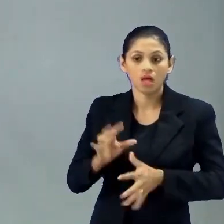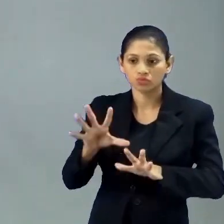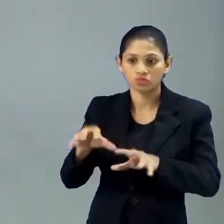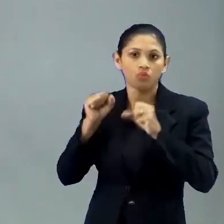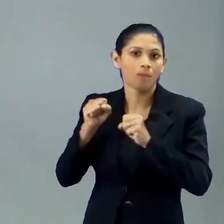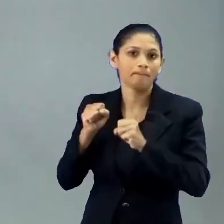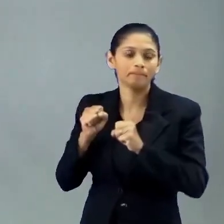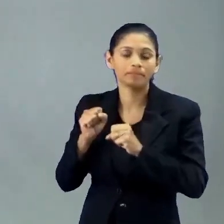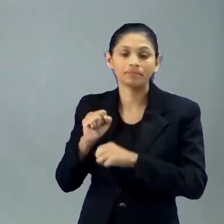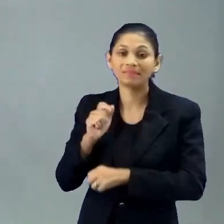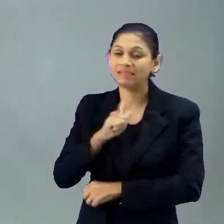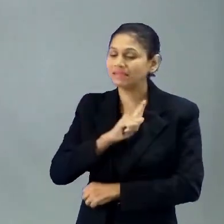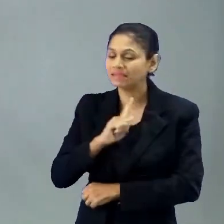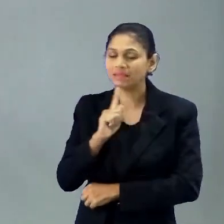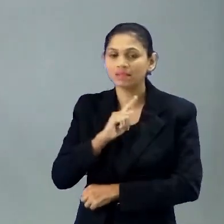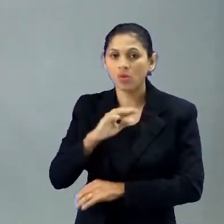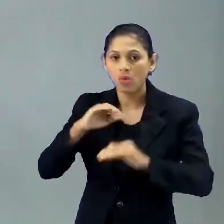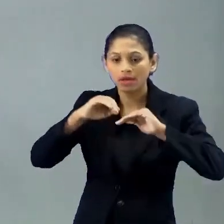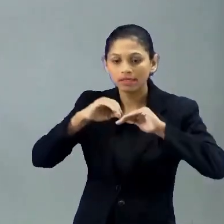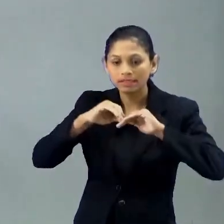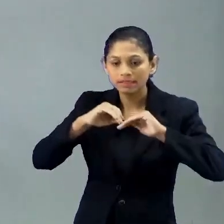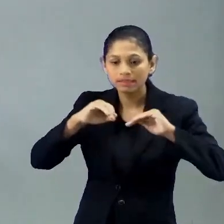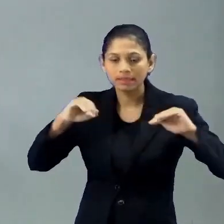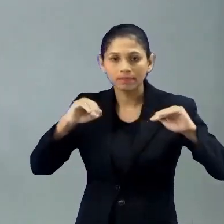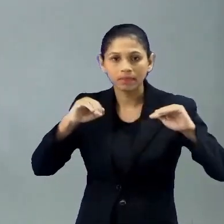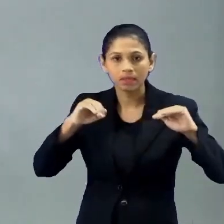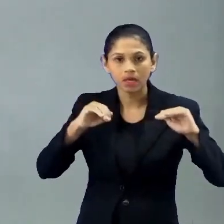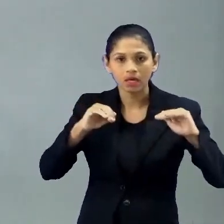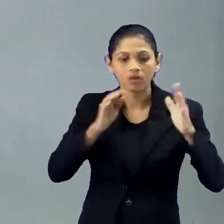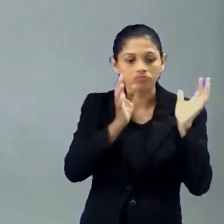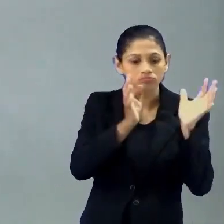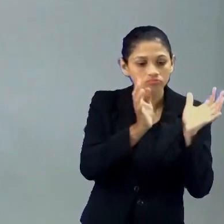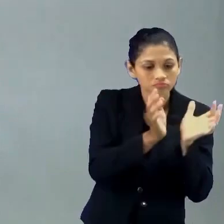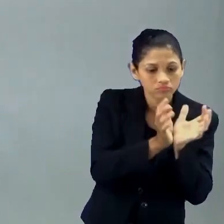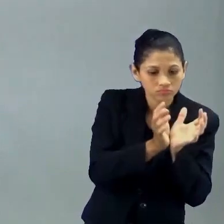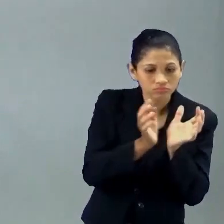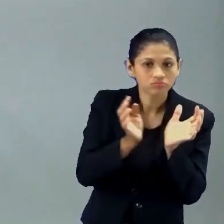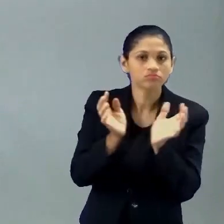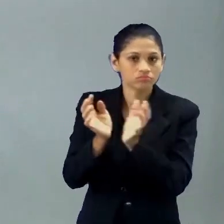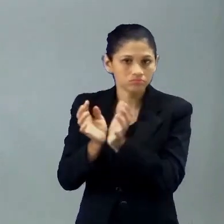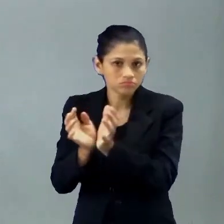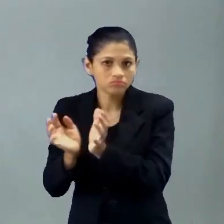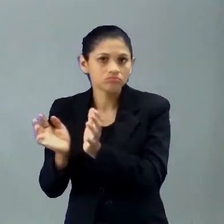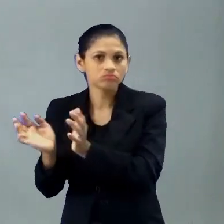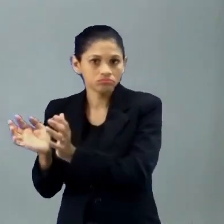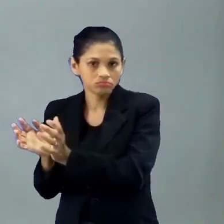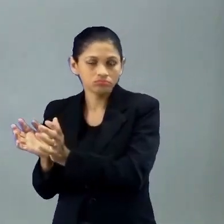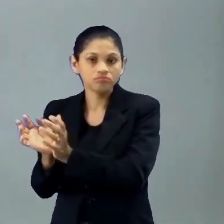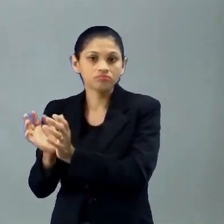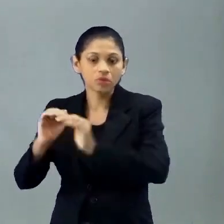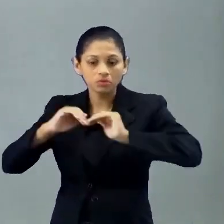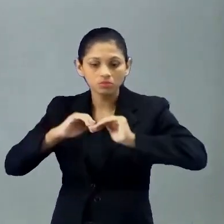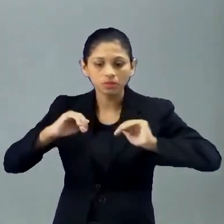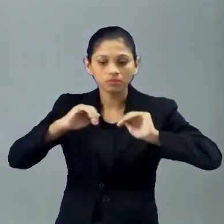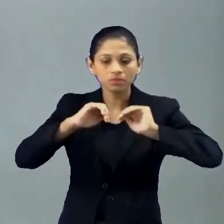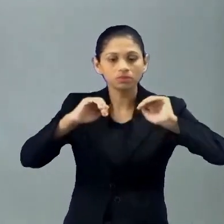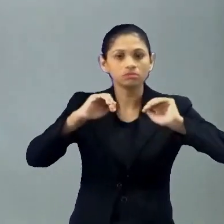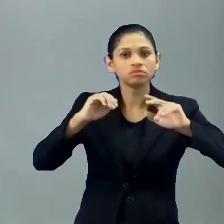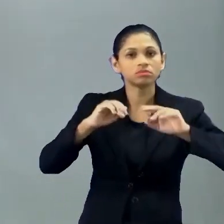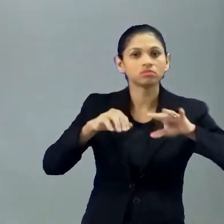é redistribuir as terras conforme foi lido agora há pouco e que vocês também puderam